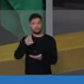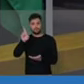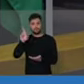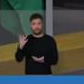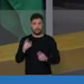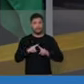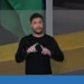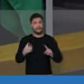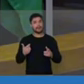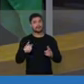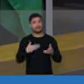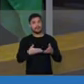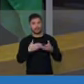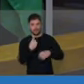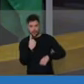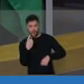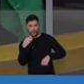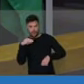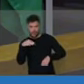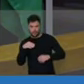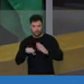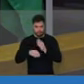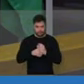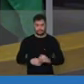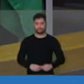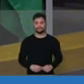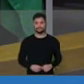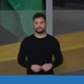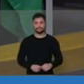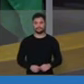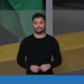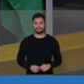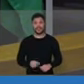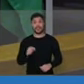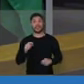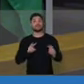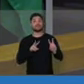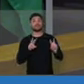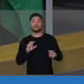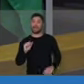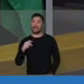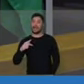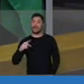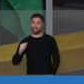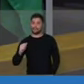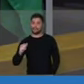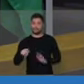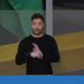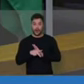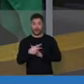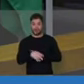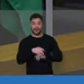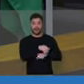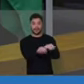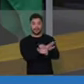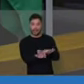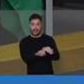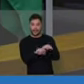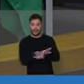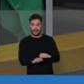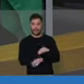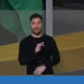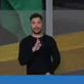Mas eu vou pedir mais um minuto para encerrar Presidente mas essa questão da APA da Baleia Franca eu pedi ao Sérgio da